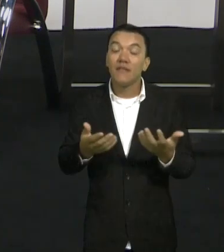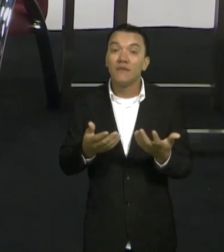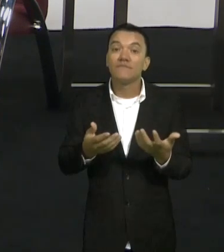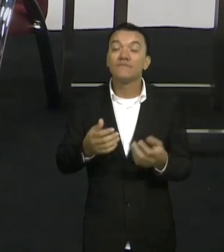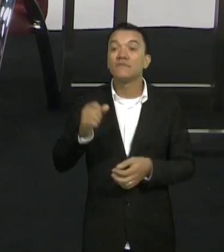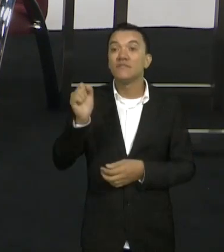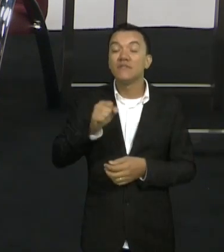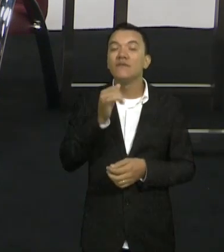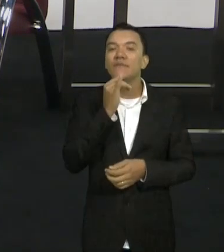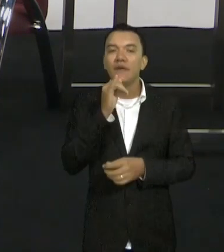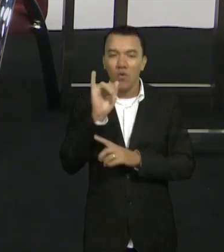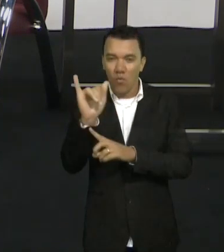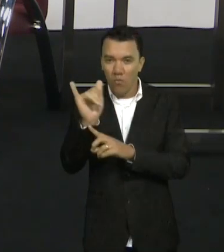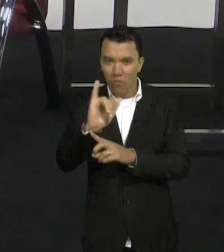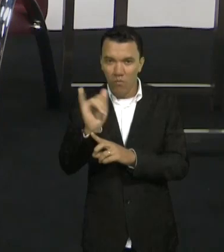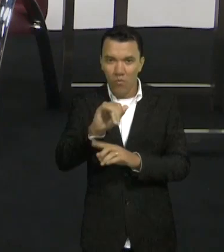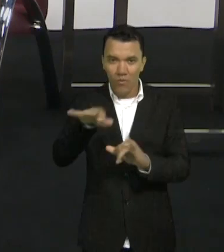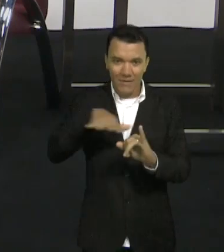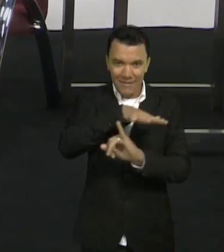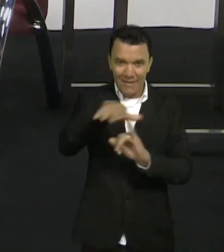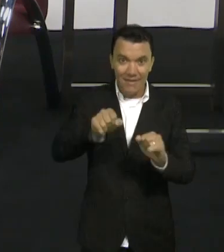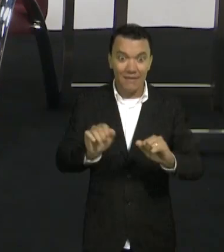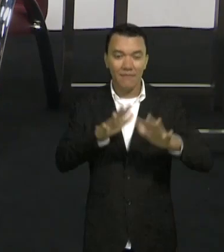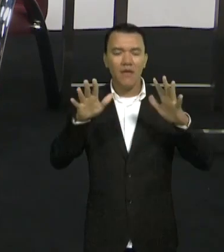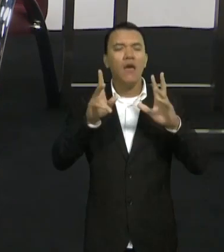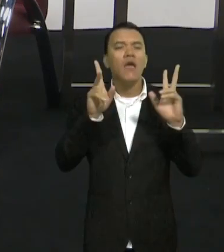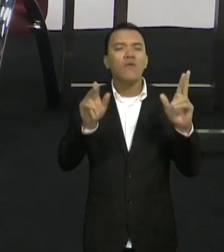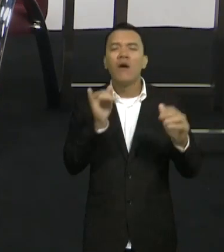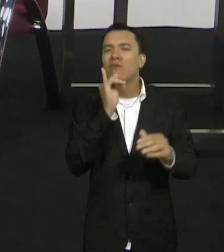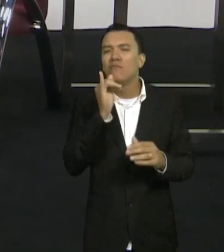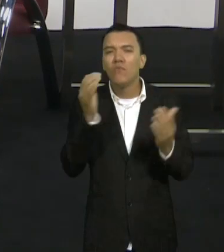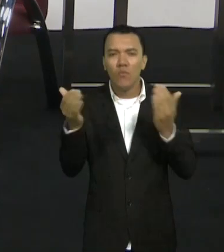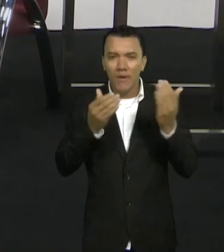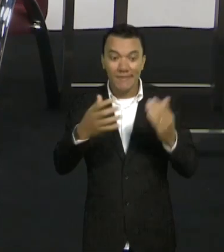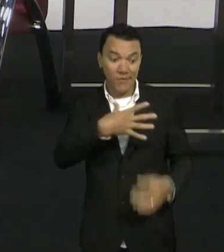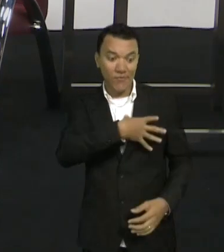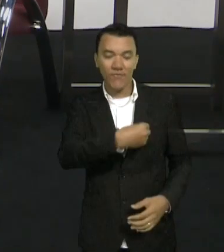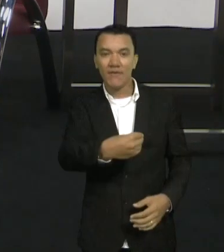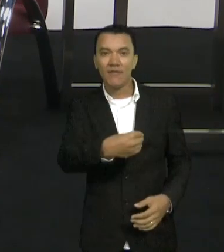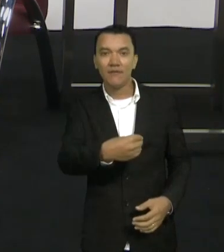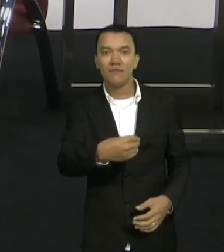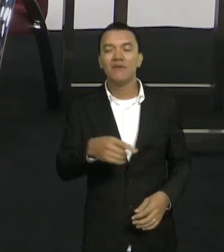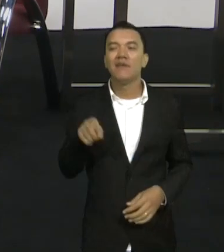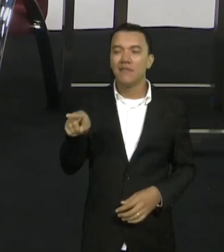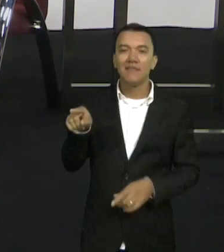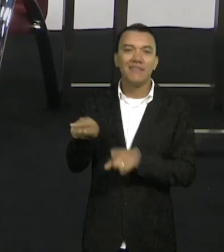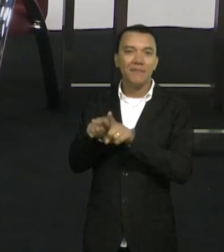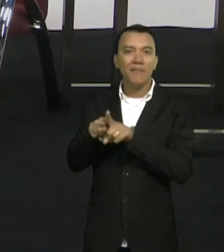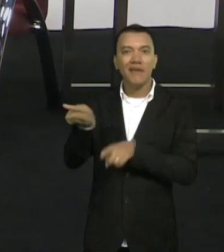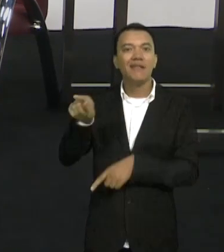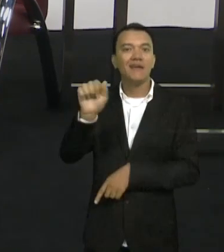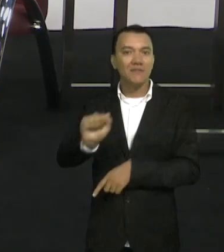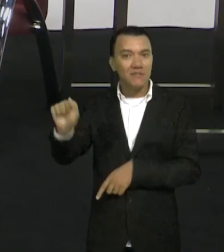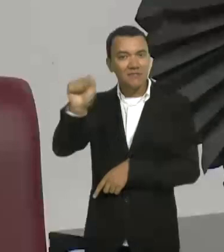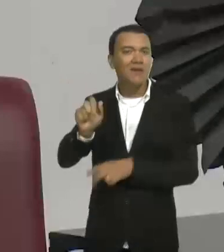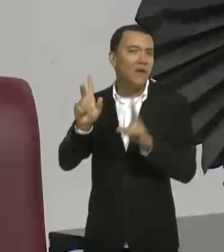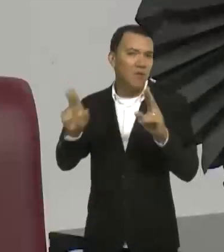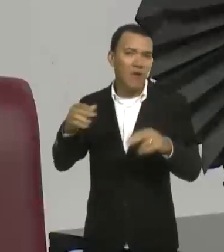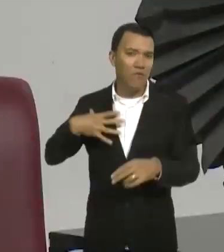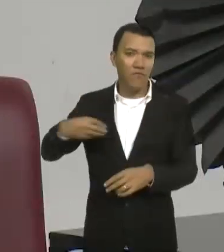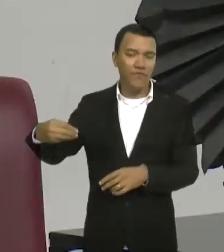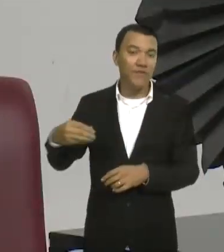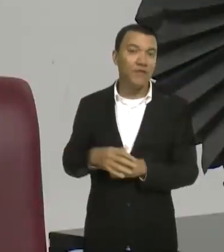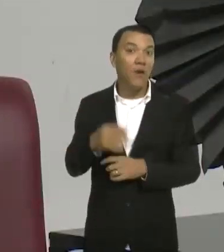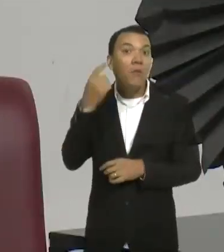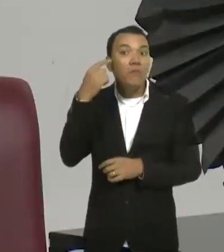verdade, o Encanto da Ilha, eu até brinco que é como um filho, né? Associação é como um filho. Quando eu